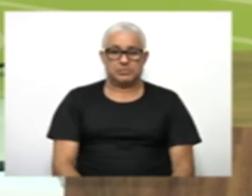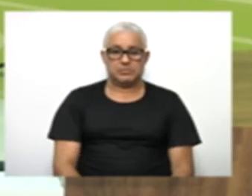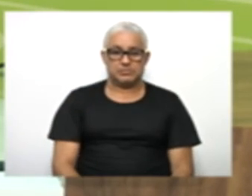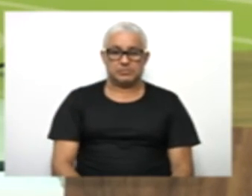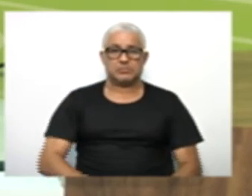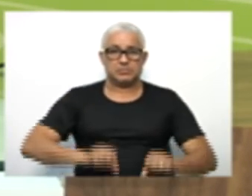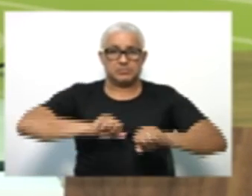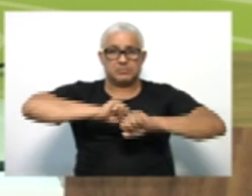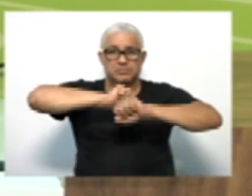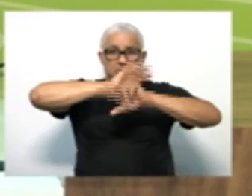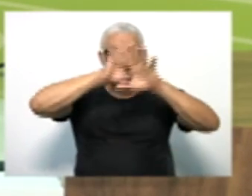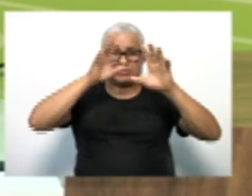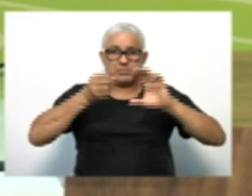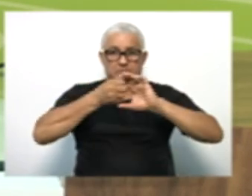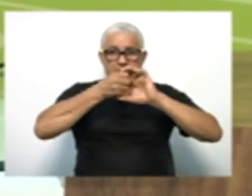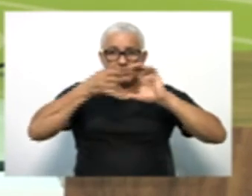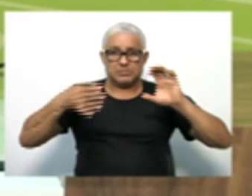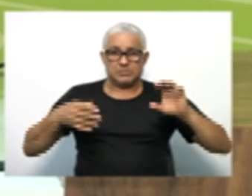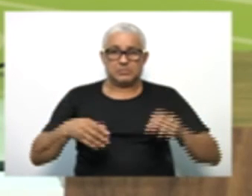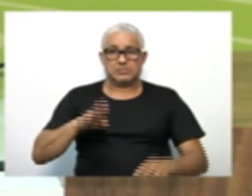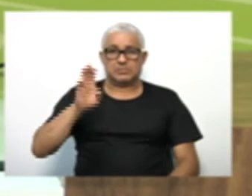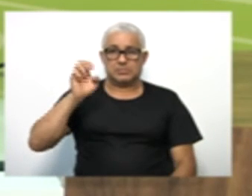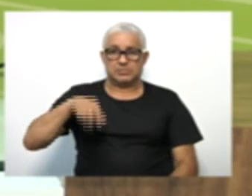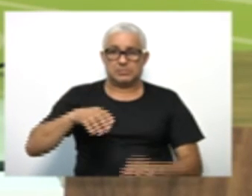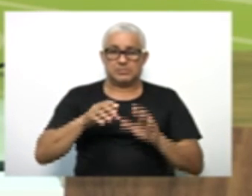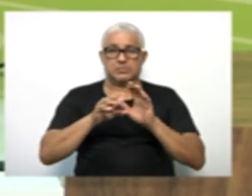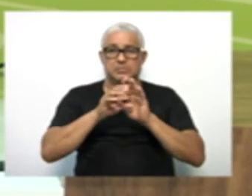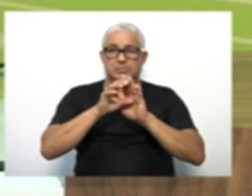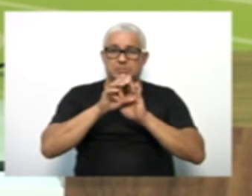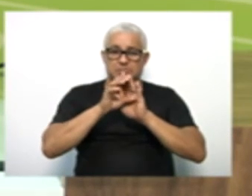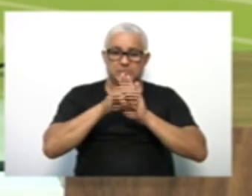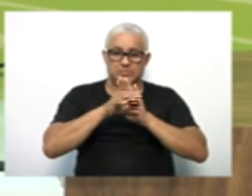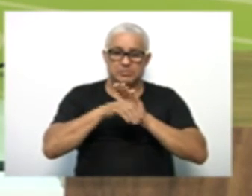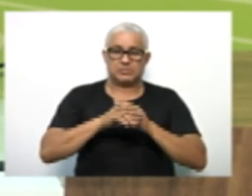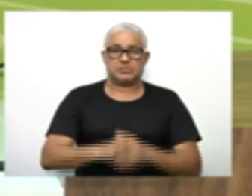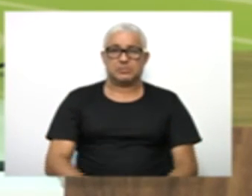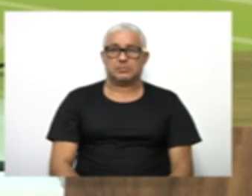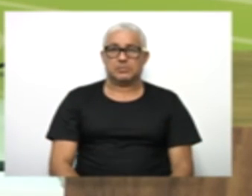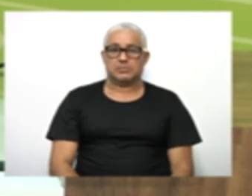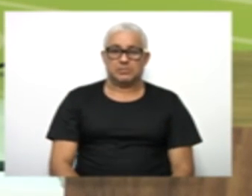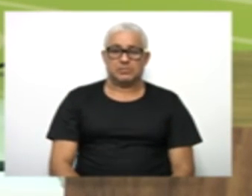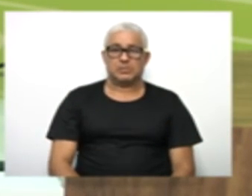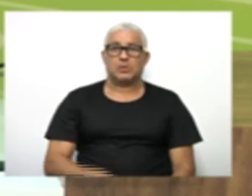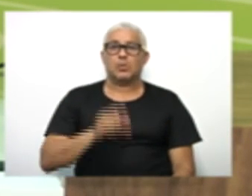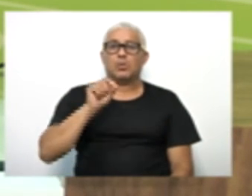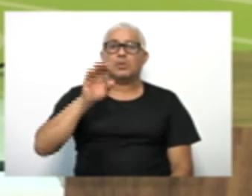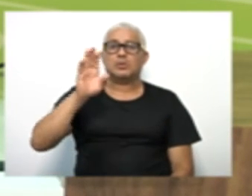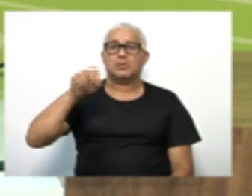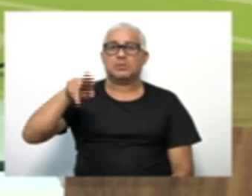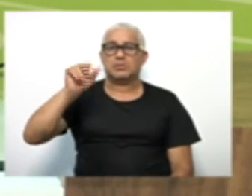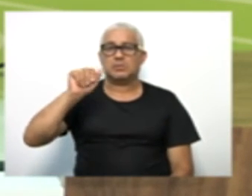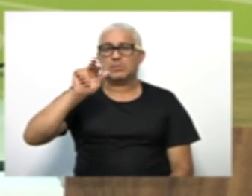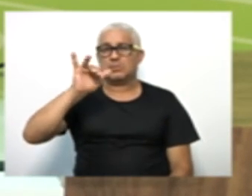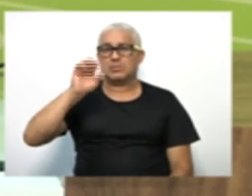vai caracterizar bem, conceituar bem o que é um cenário, né? O que são esses